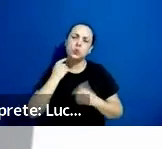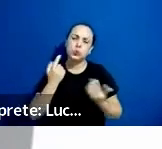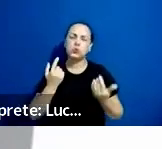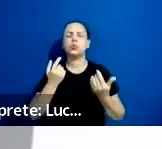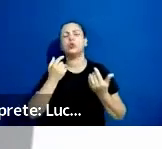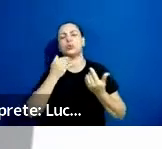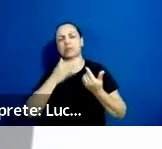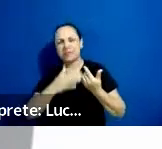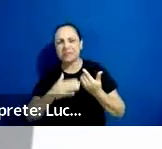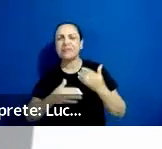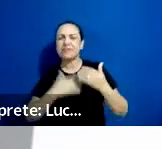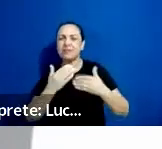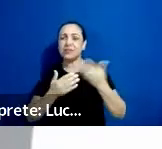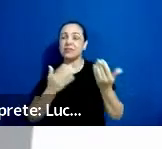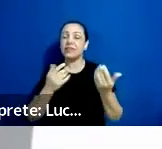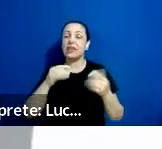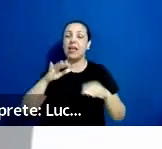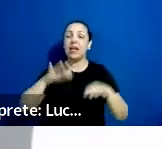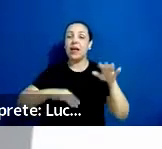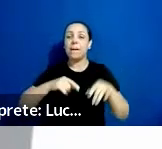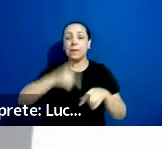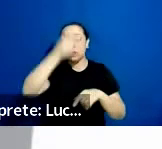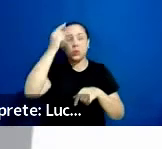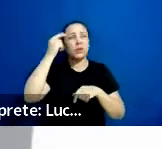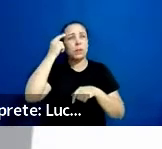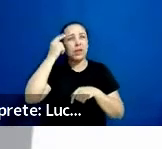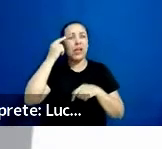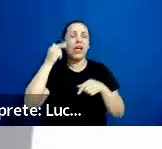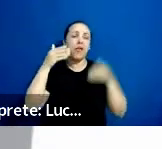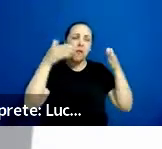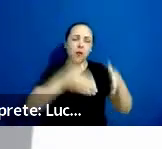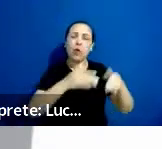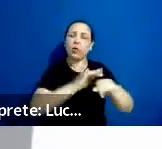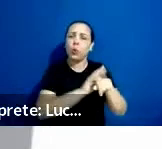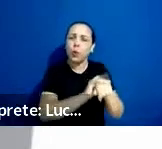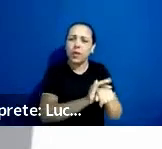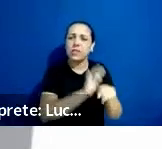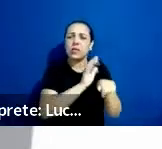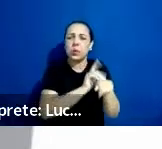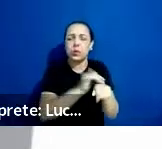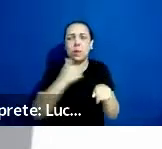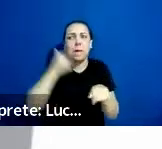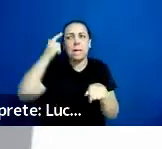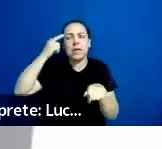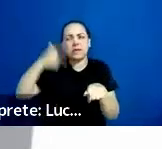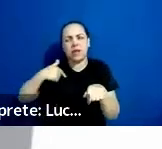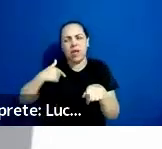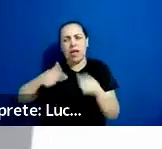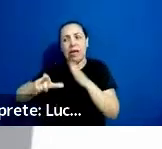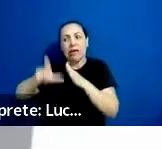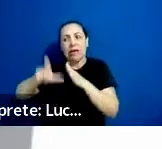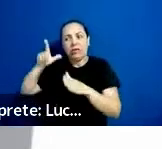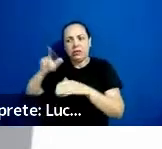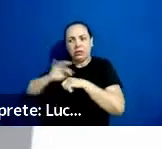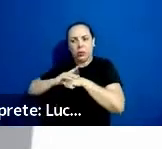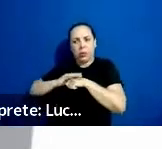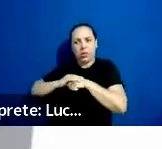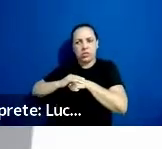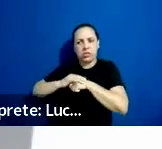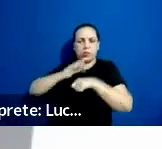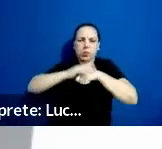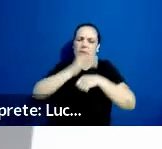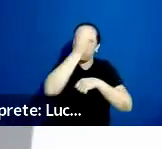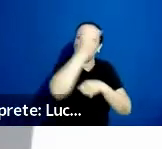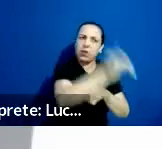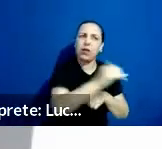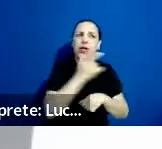doenças, mas não pensa na causa. Então aqui nós temos esse médico alemão e ele fala sobre a acidez, sobre a falta de